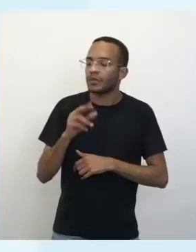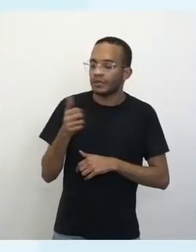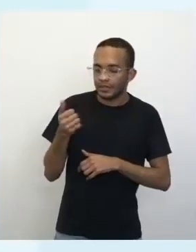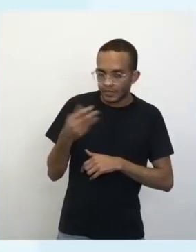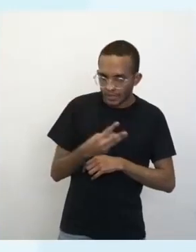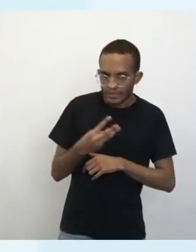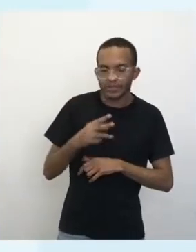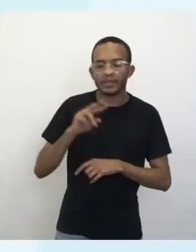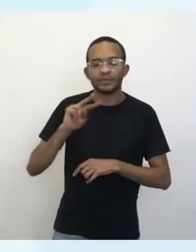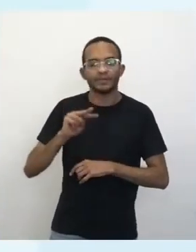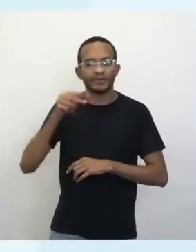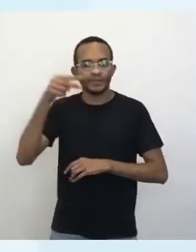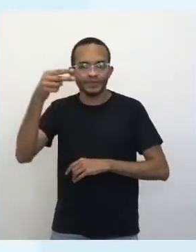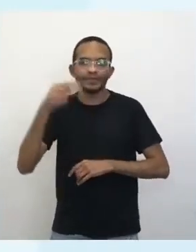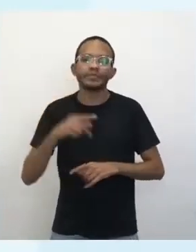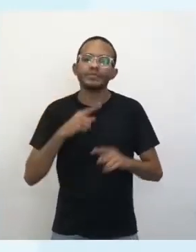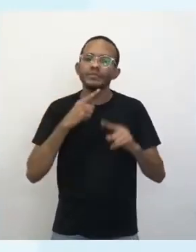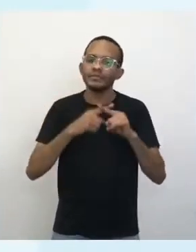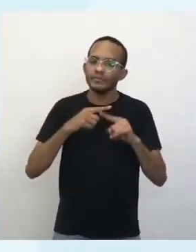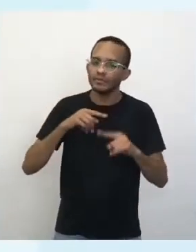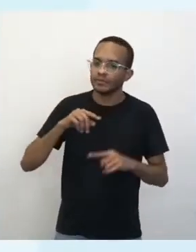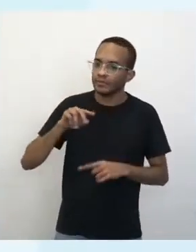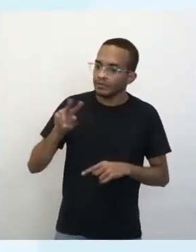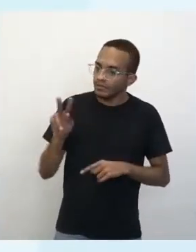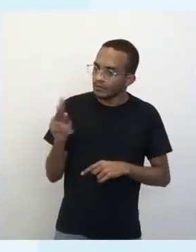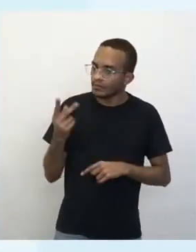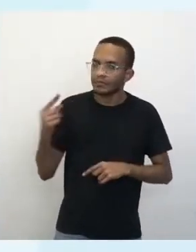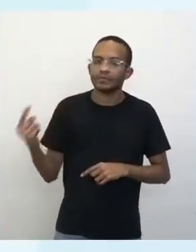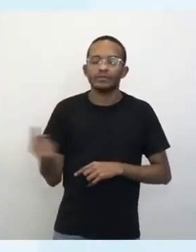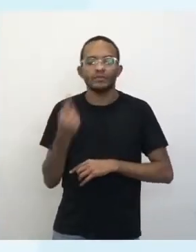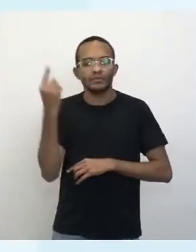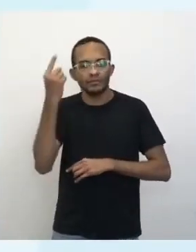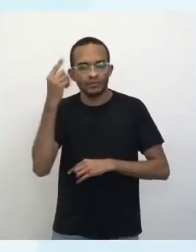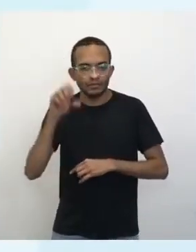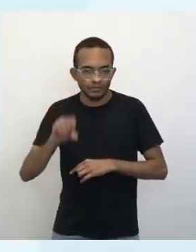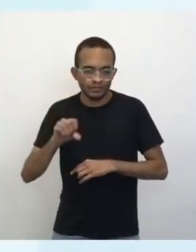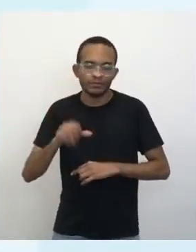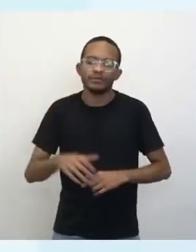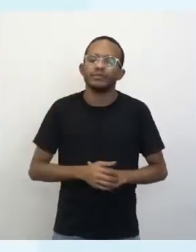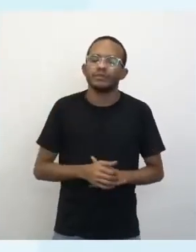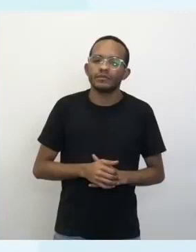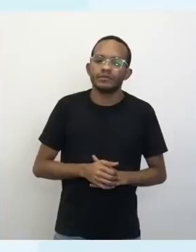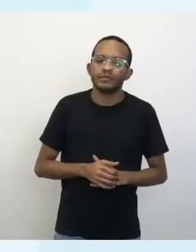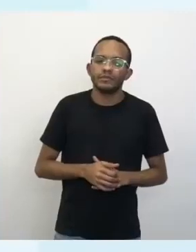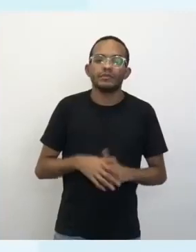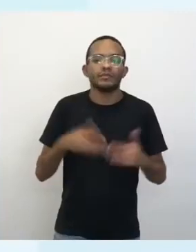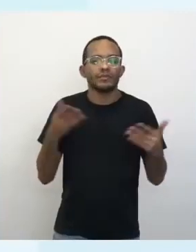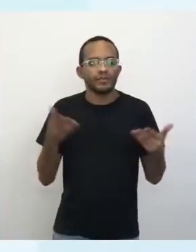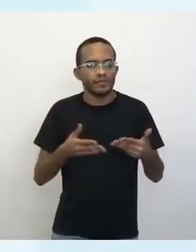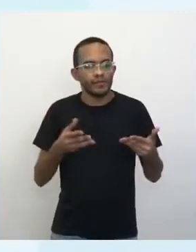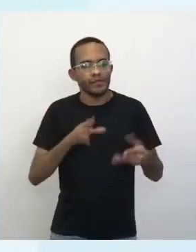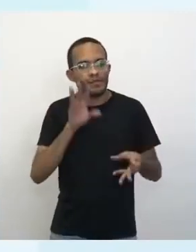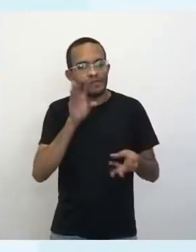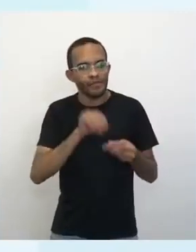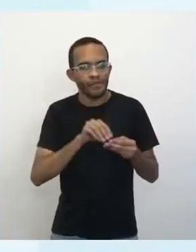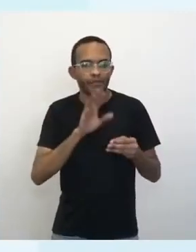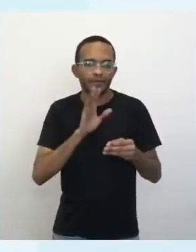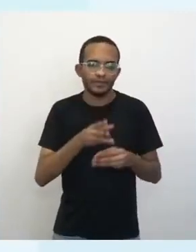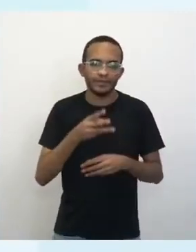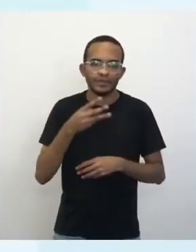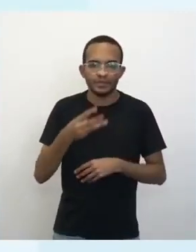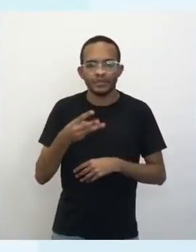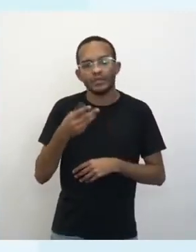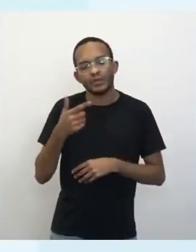Então, 13 ao quadrado. Vezes H, 9. Muito bem. Aqui eu vou simplificar já o 3